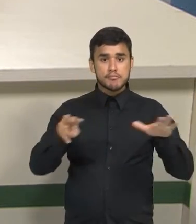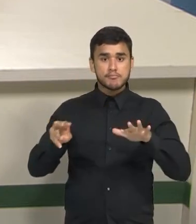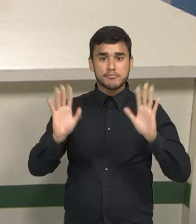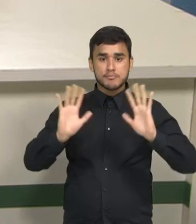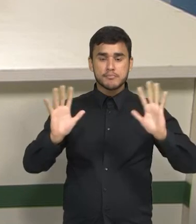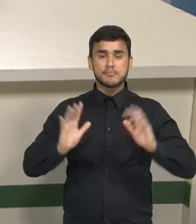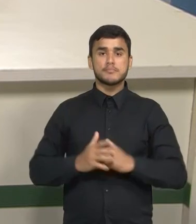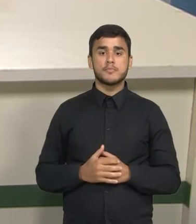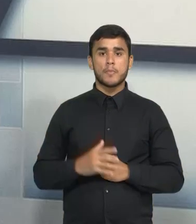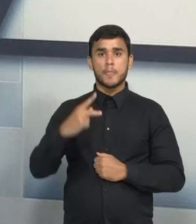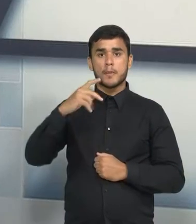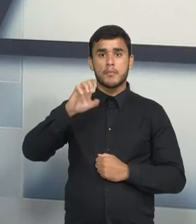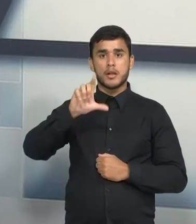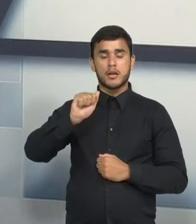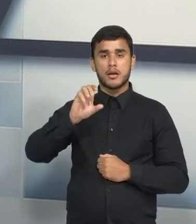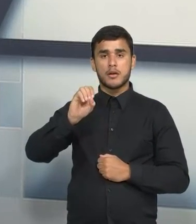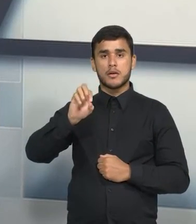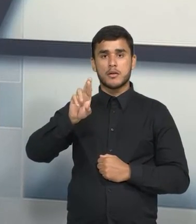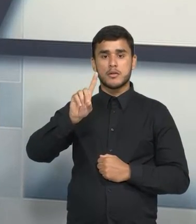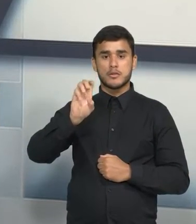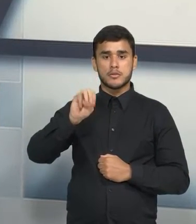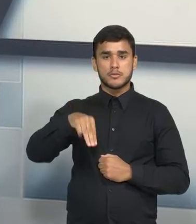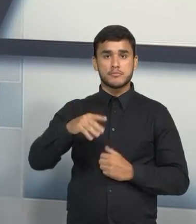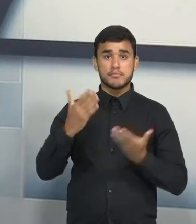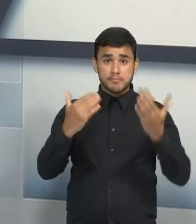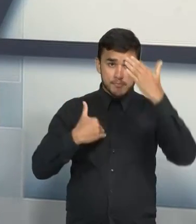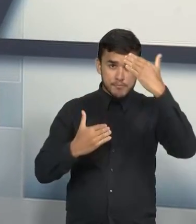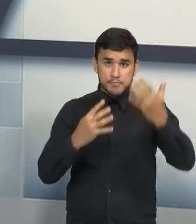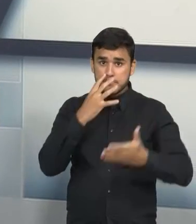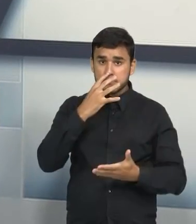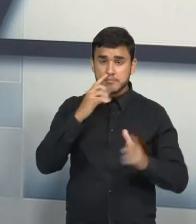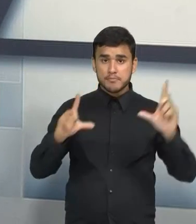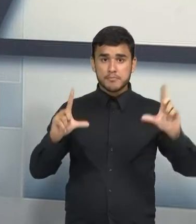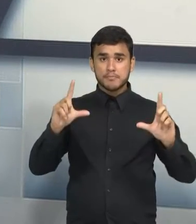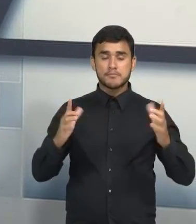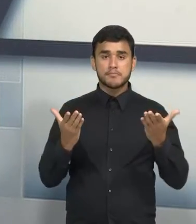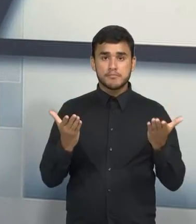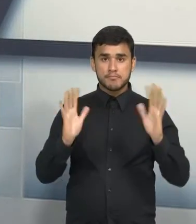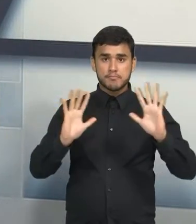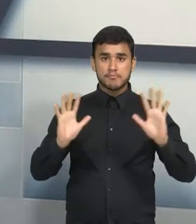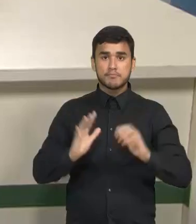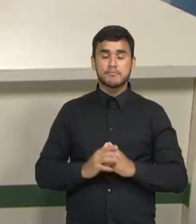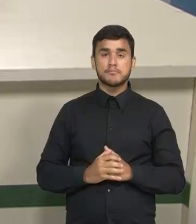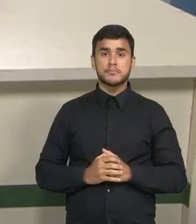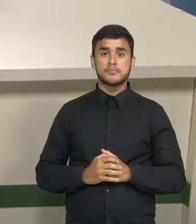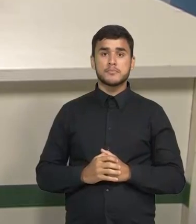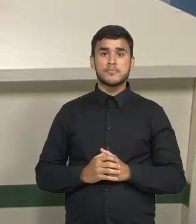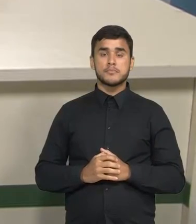semana com o programa Pela Ordem e muito obrigado pela audiência semanal. Até lá.